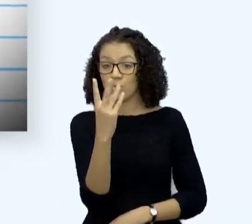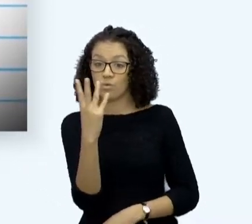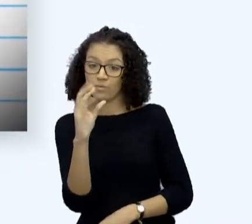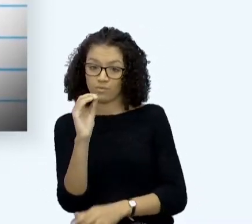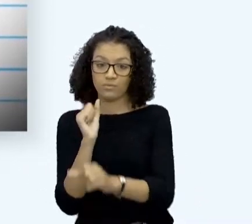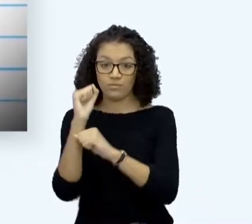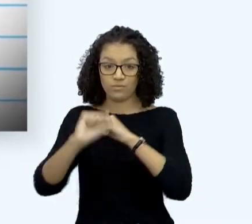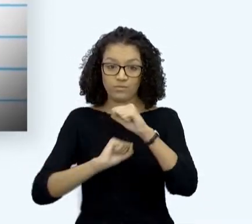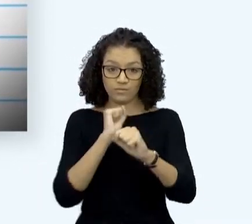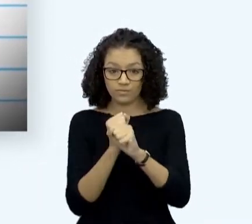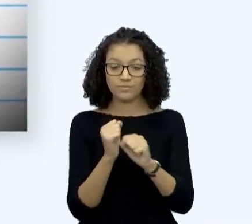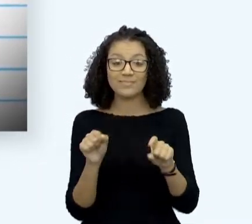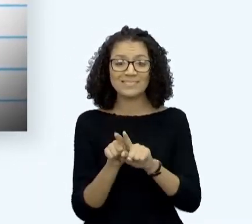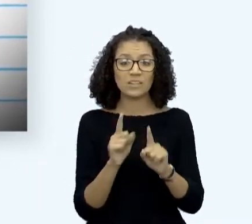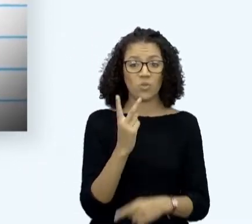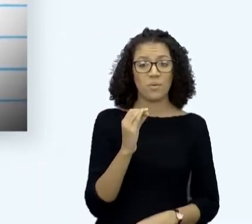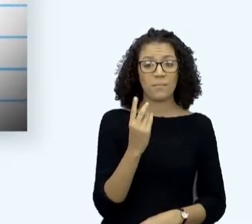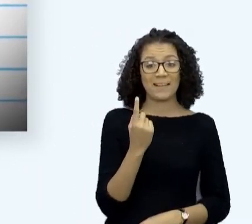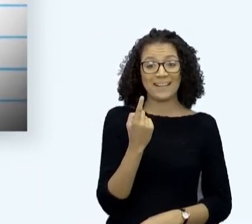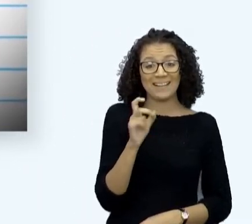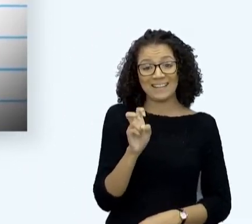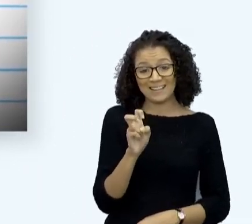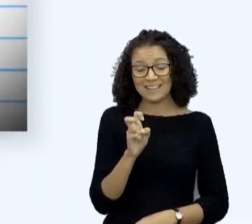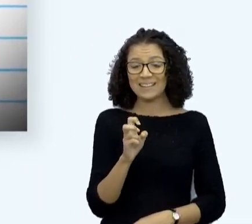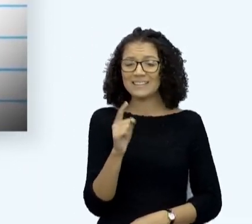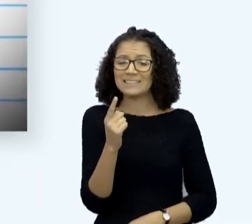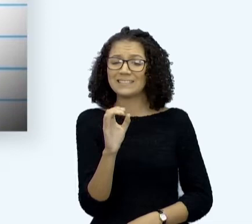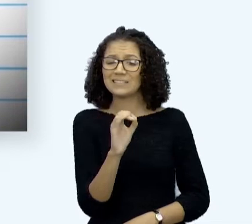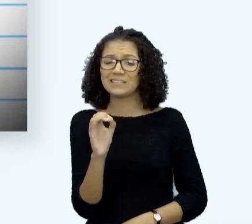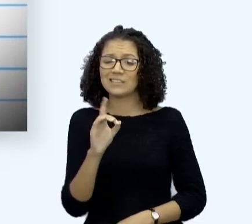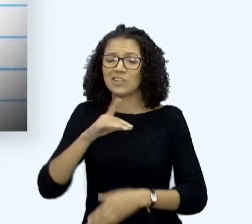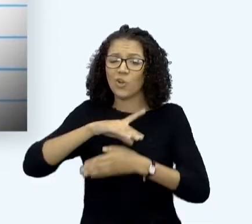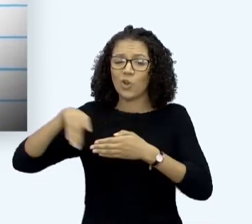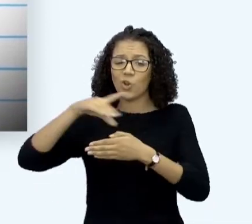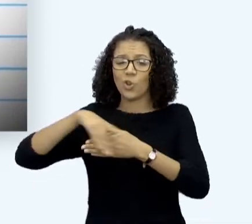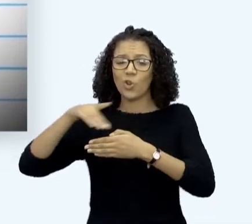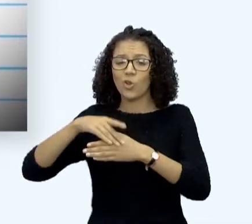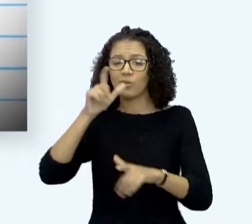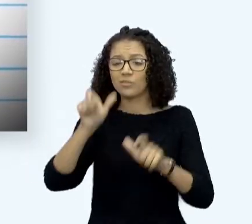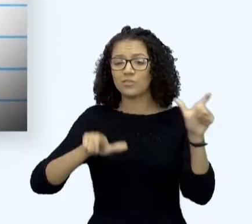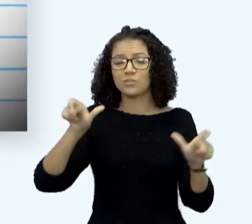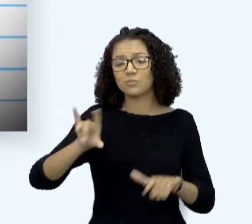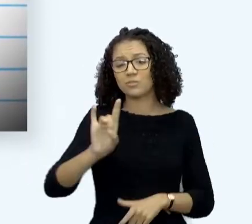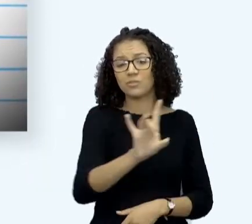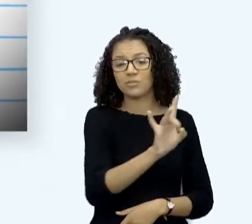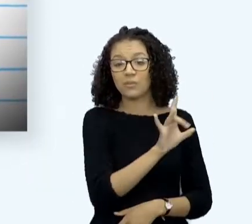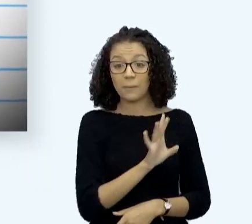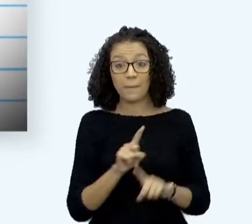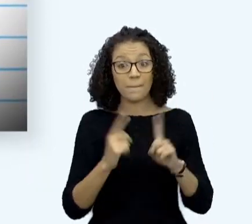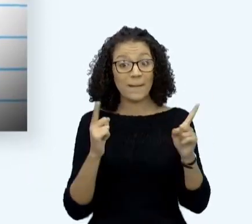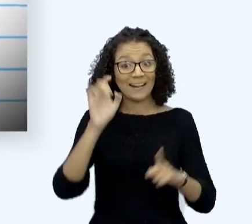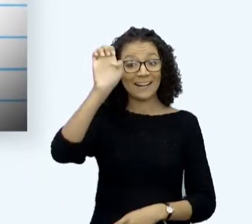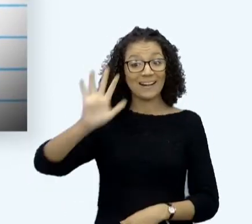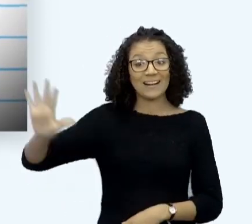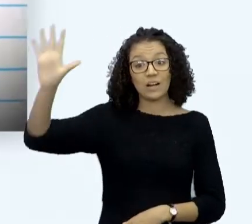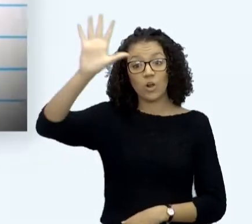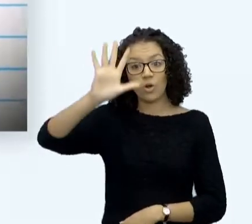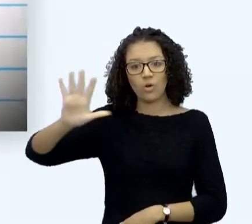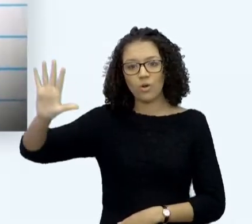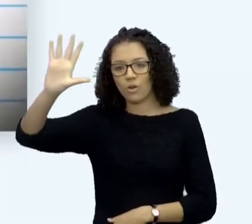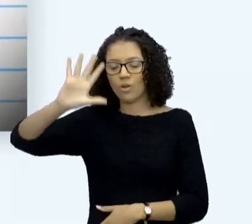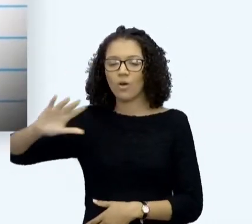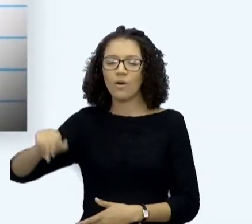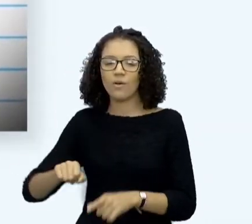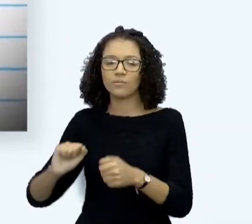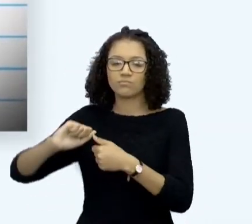pela indústria ao PIB era de $100 por pessoa nos países menos desenvolvidos, enquanto que na Europa e na América do Norte, esse